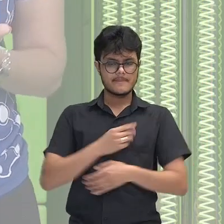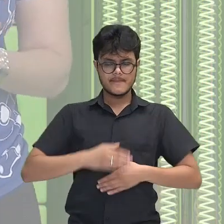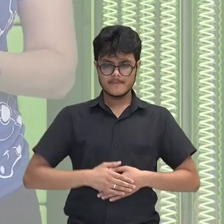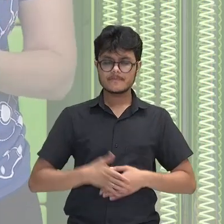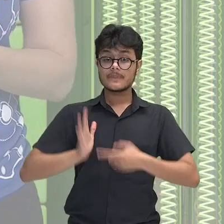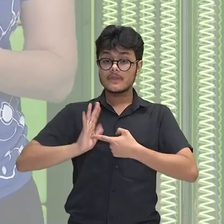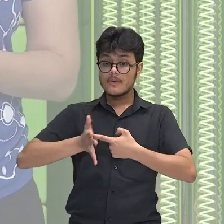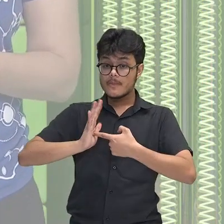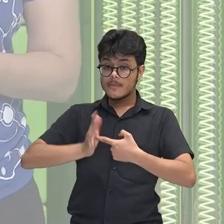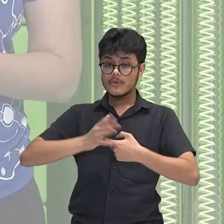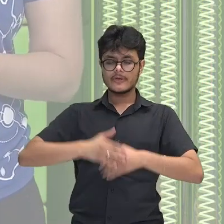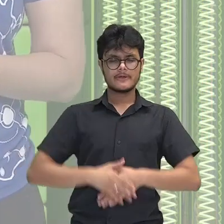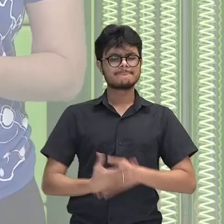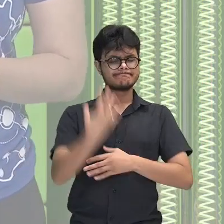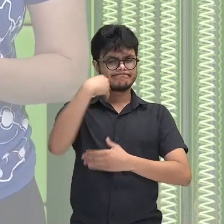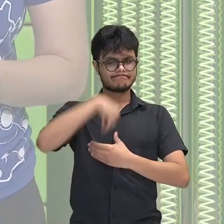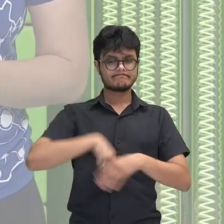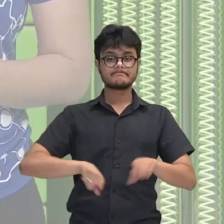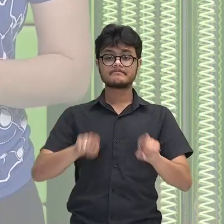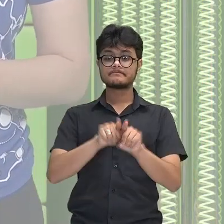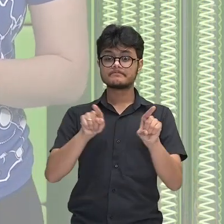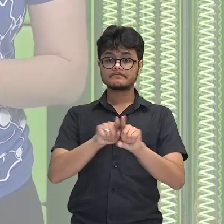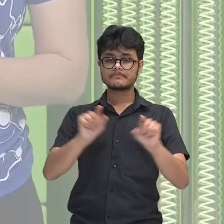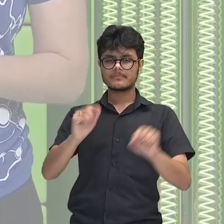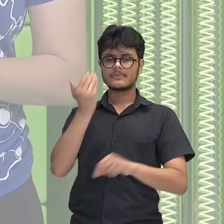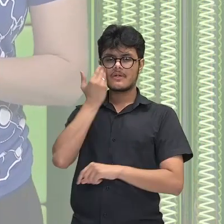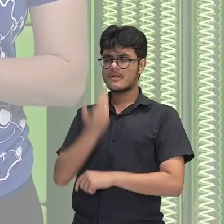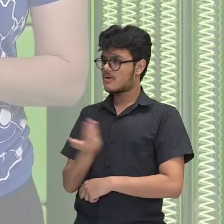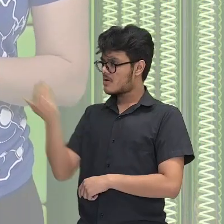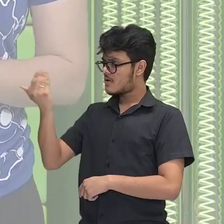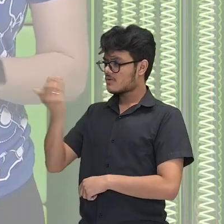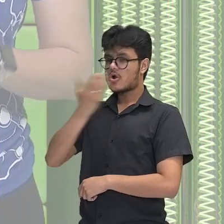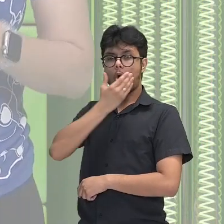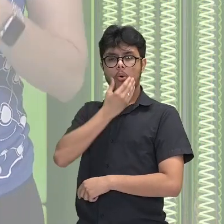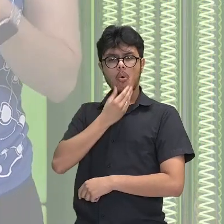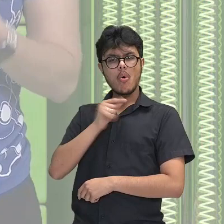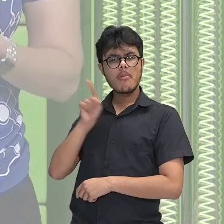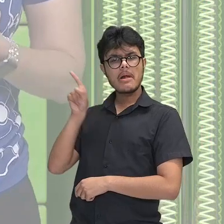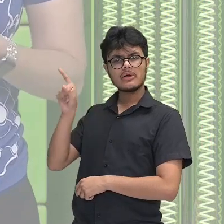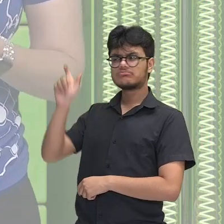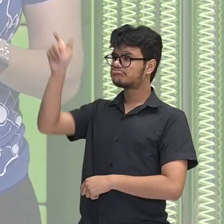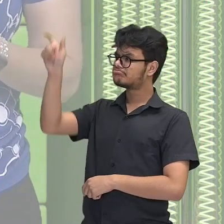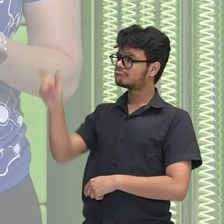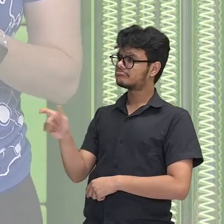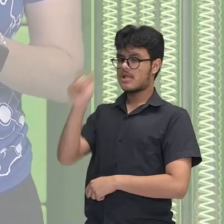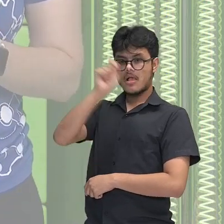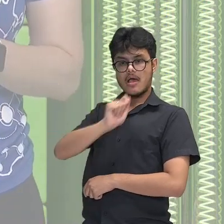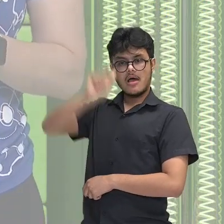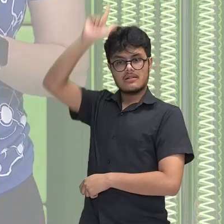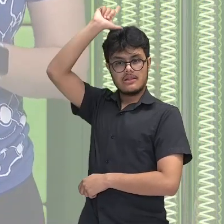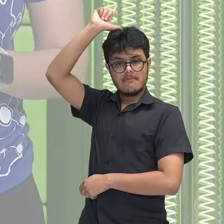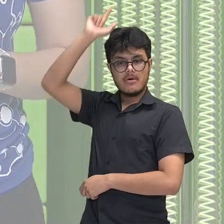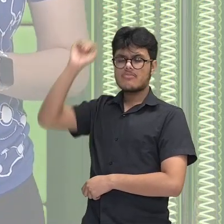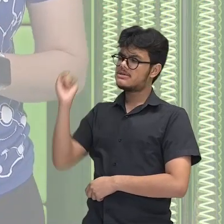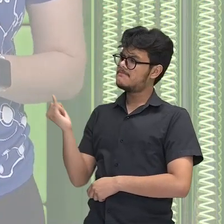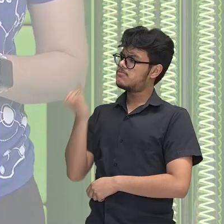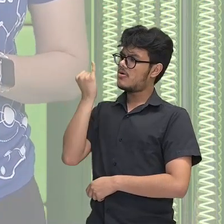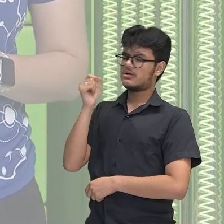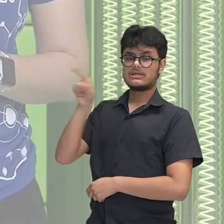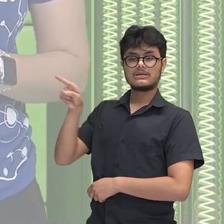motores de combustão interna. Então, nós temos aqui, esse alemão muito importante, né? que